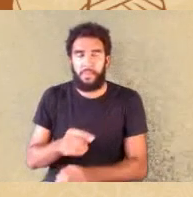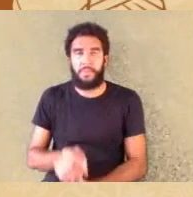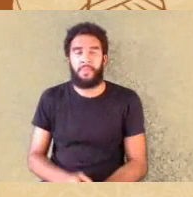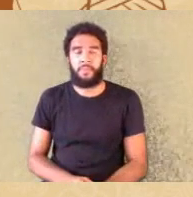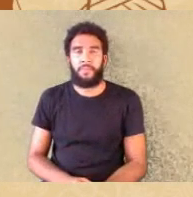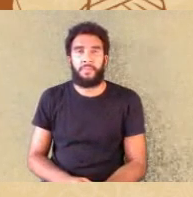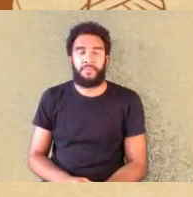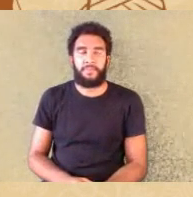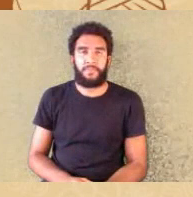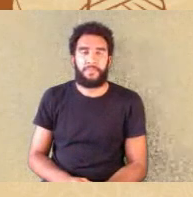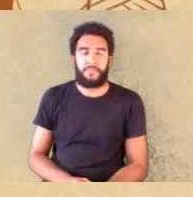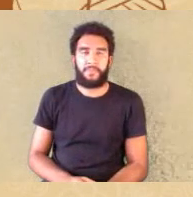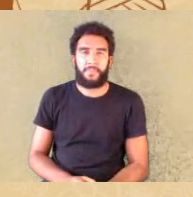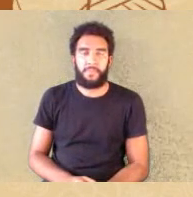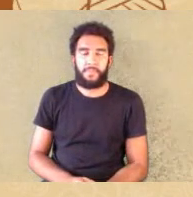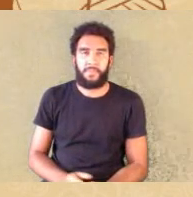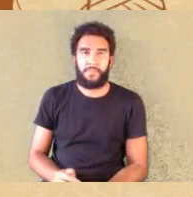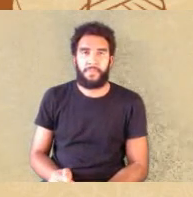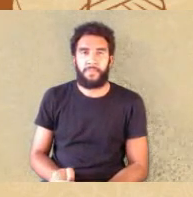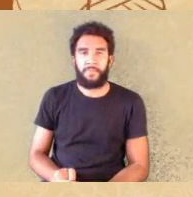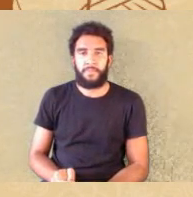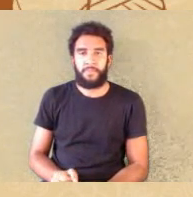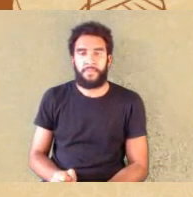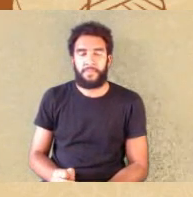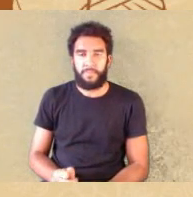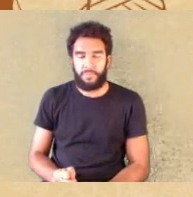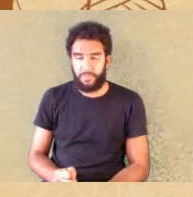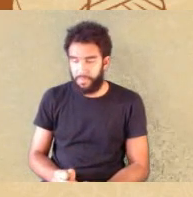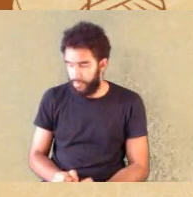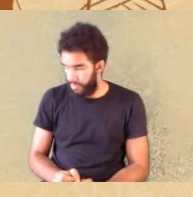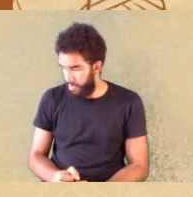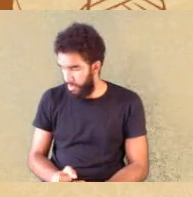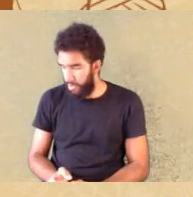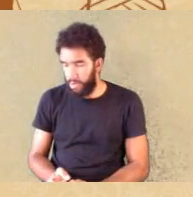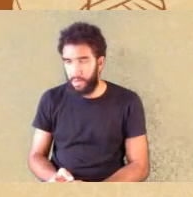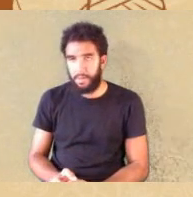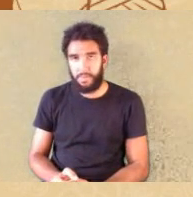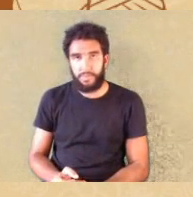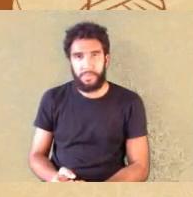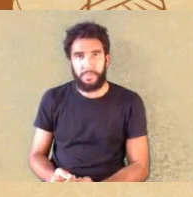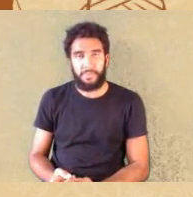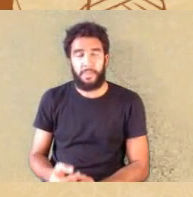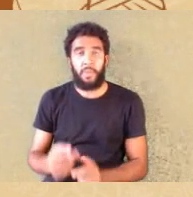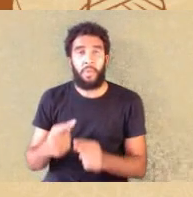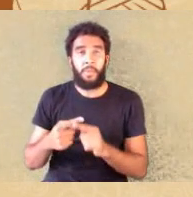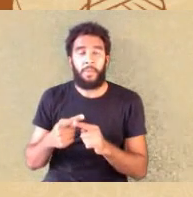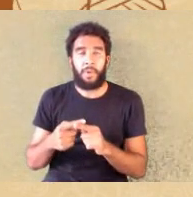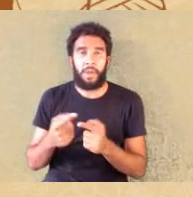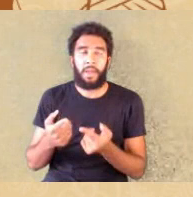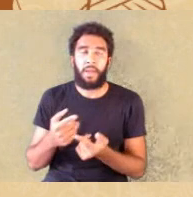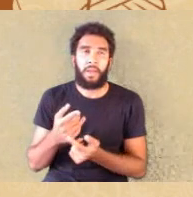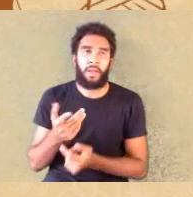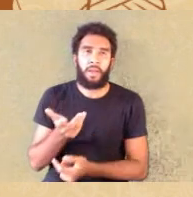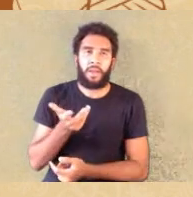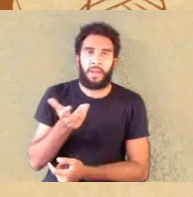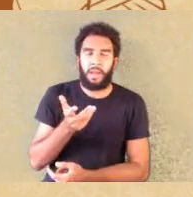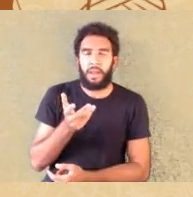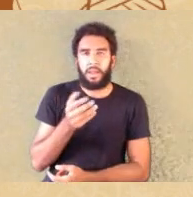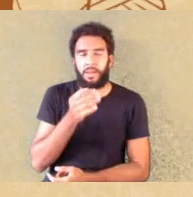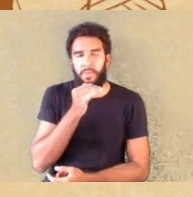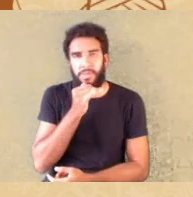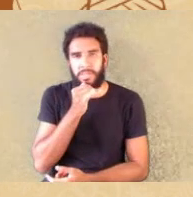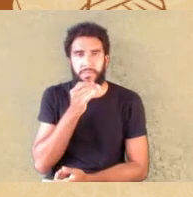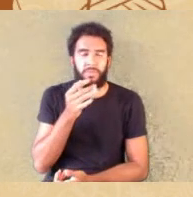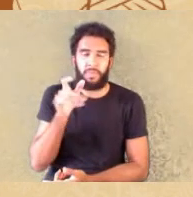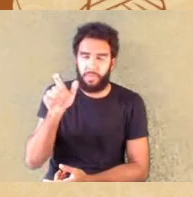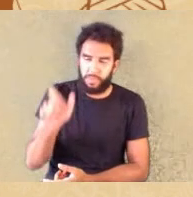Hegeliana essa perspectiva. É só pensar esse branco como possível na lógica da subalternização de uma pessoa negra, na lógica senhor escravo. Quer dizer, essa pessoa